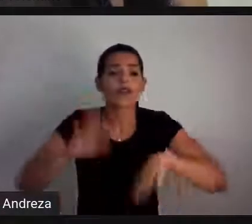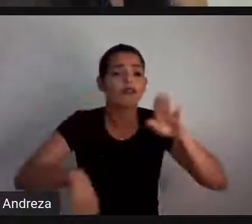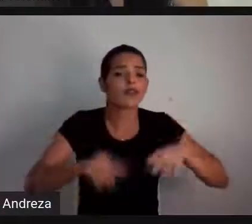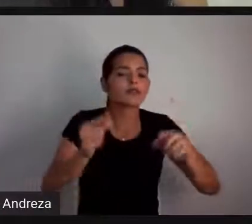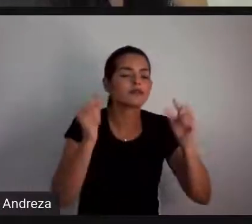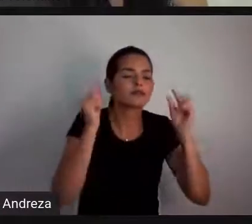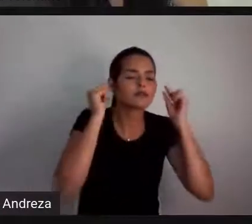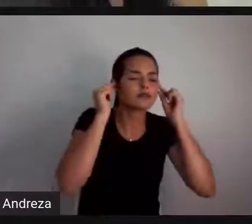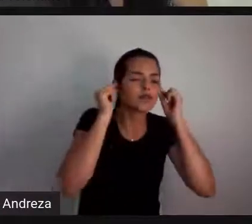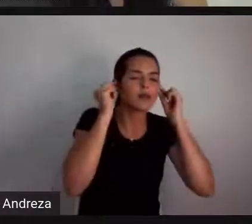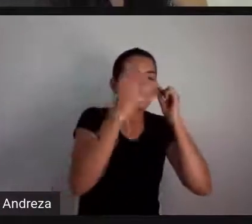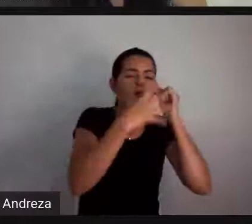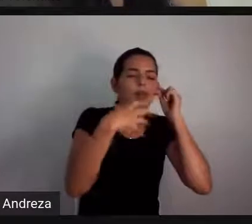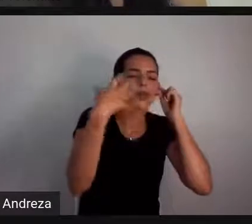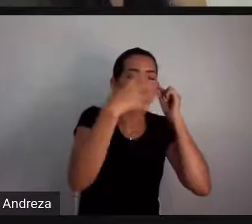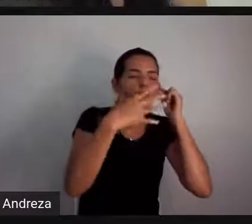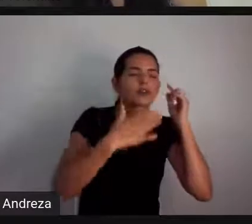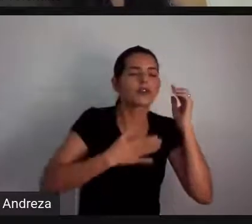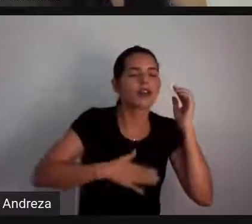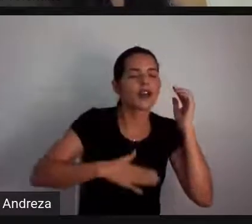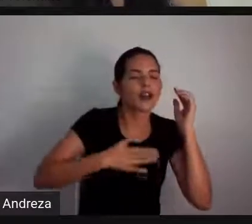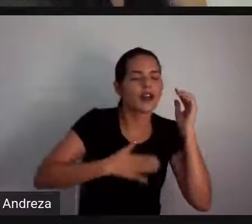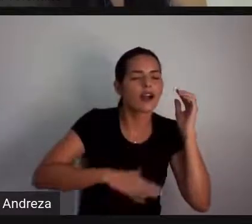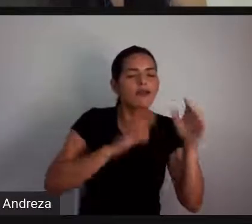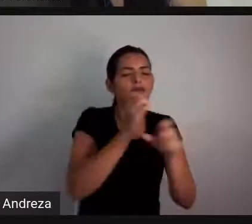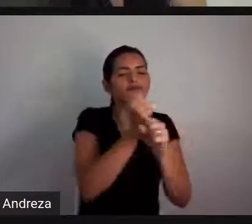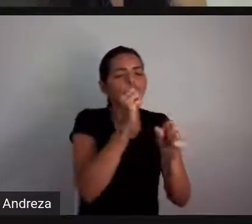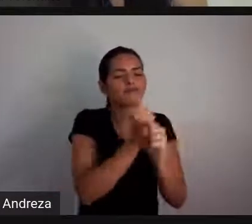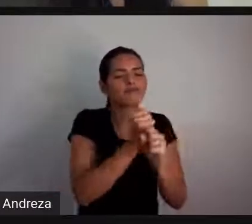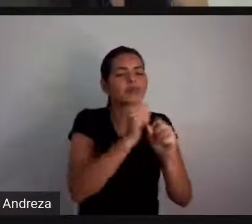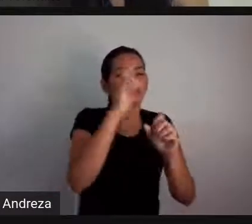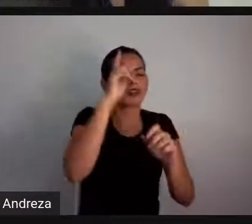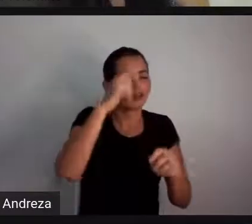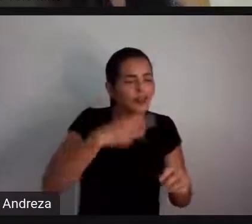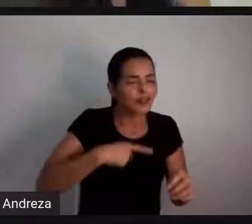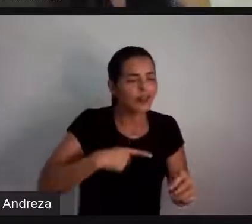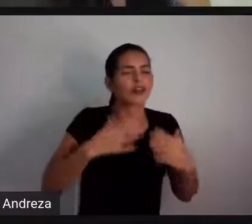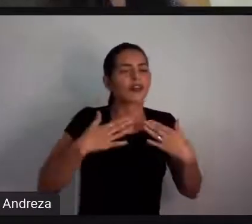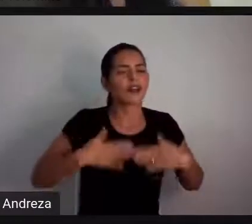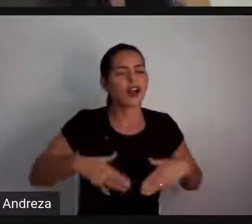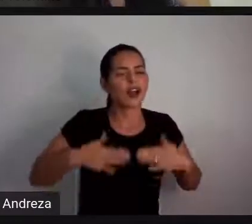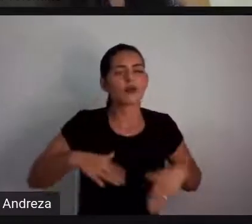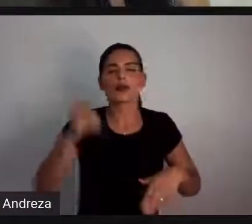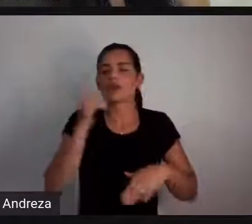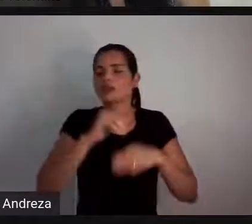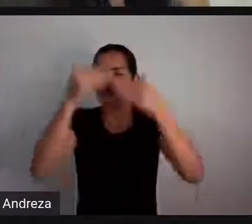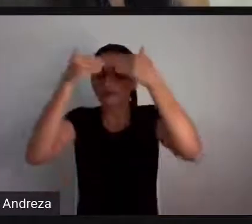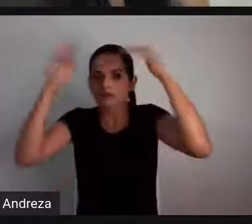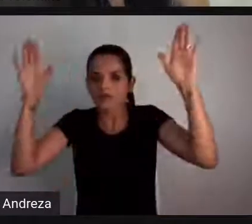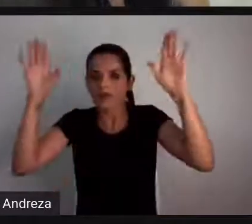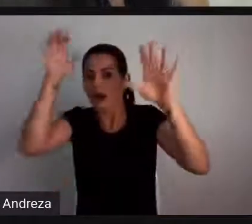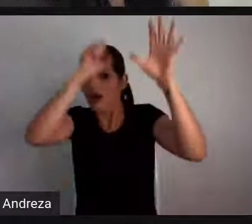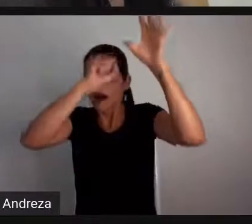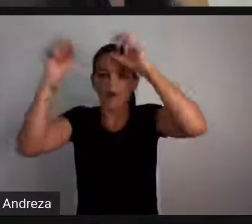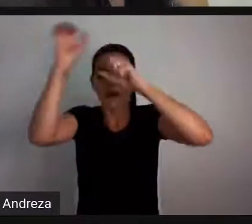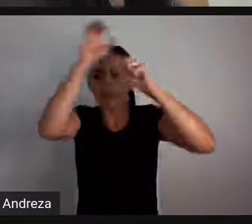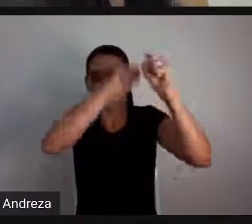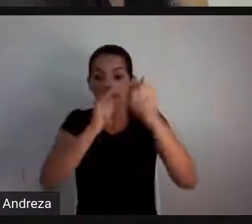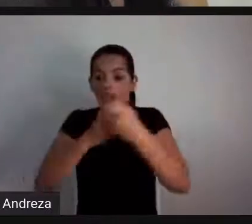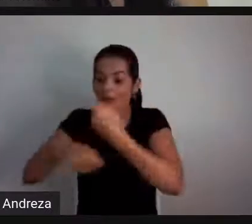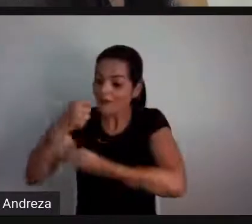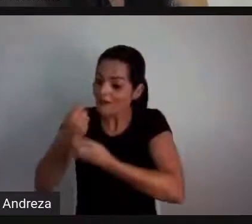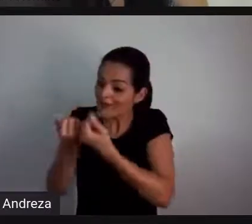fazer um mindfulness, sabe? Para se autorregular, porque aí você vai conseguir absorver mais do conteúdo que está